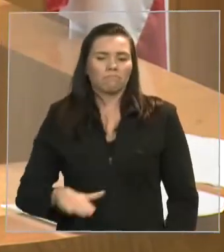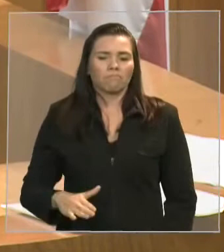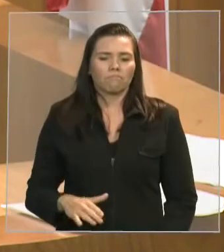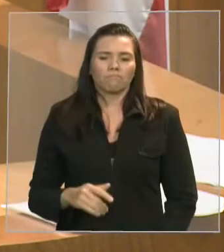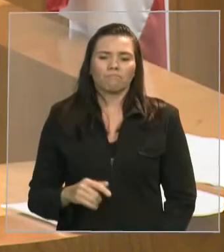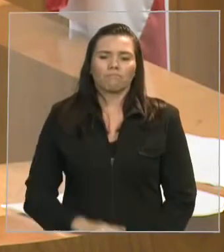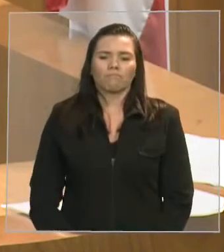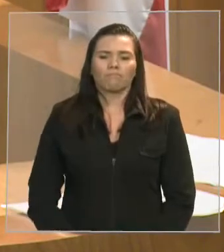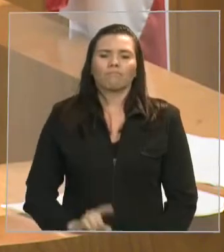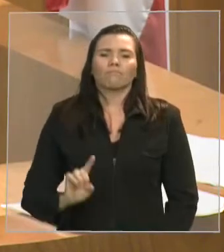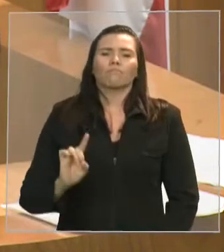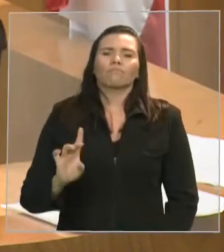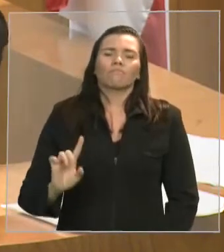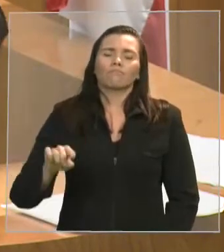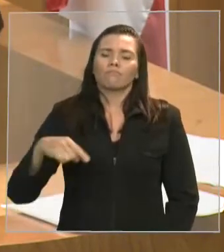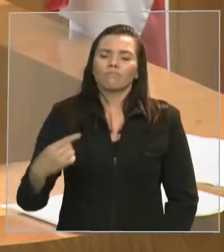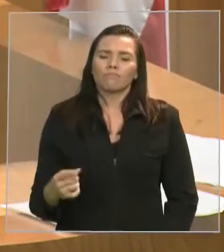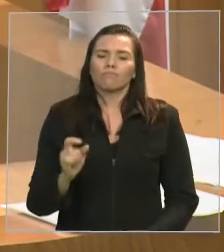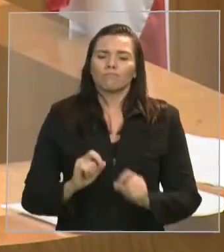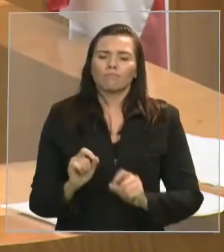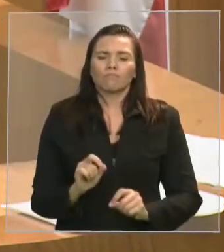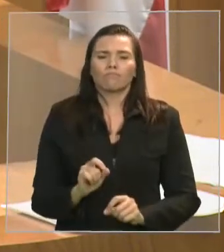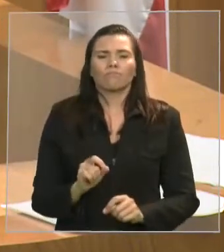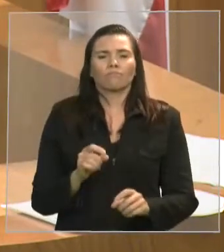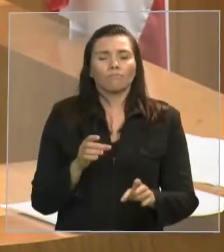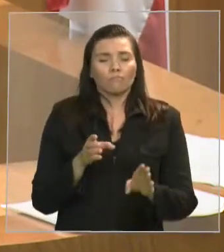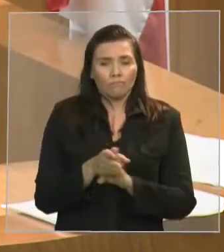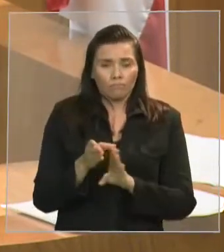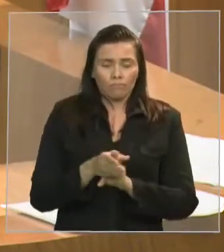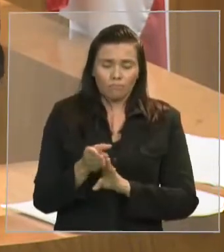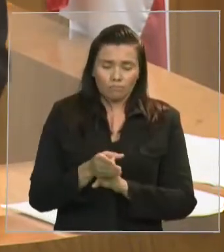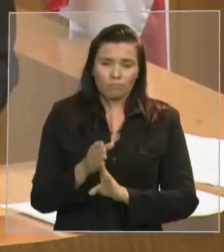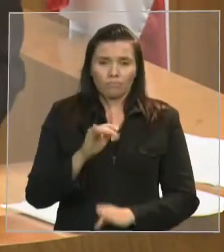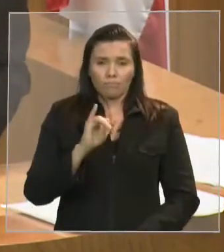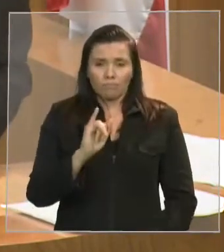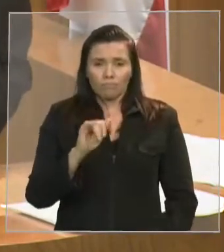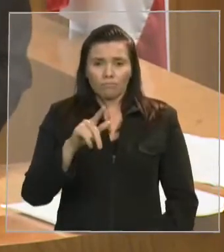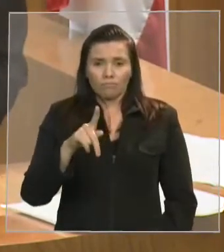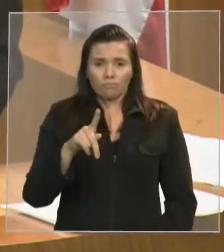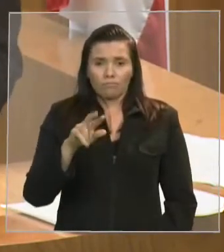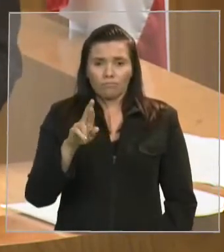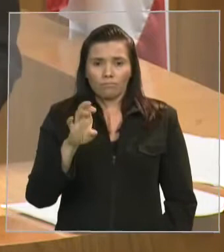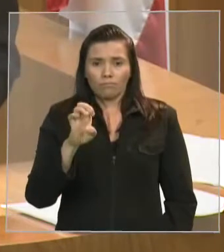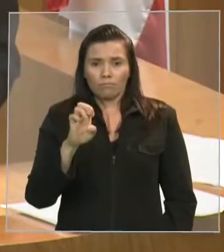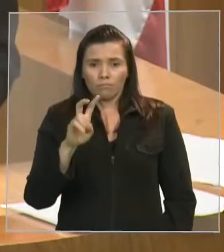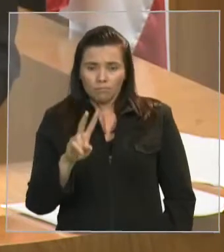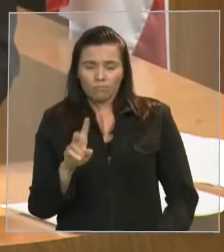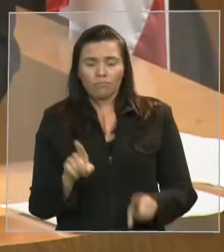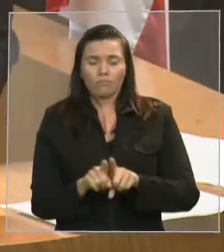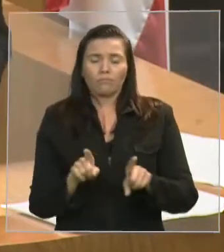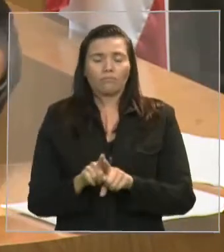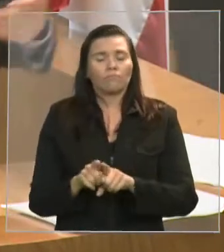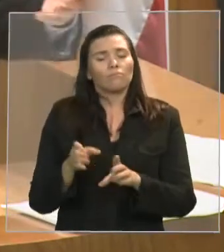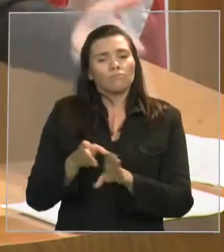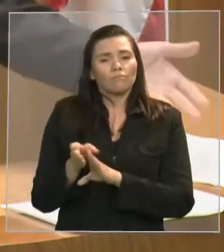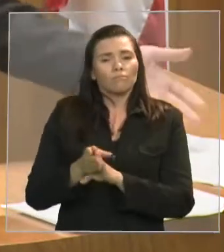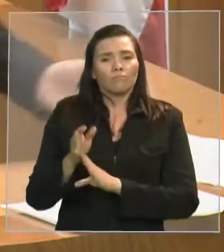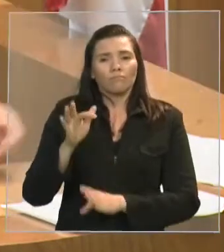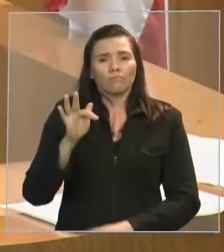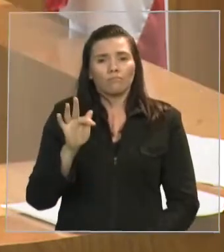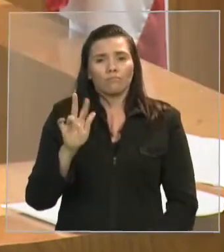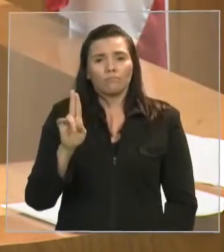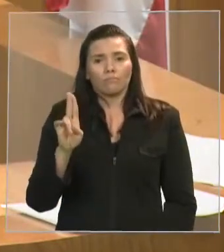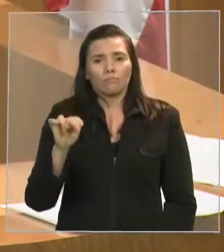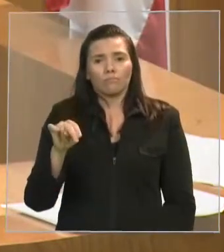luta que foi voltado os representantes, no Conselho do FUNBEM, que ele deixou de fora vários representantes, mas agora ele